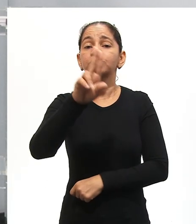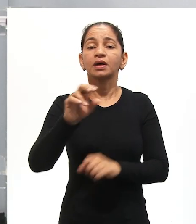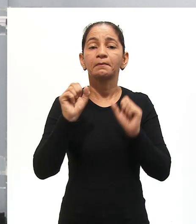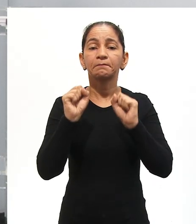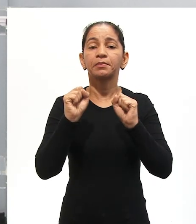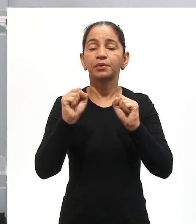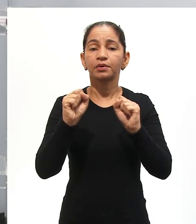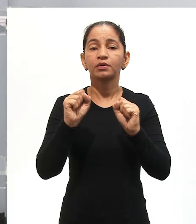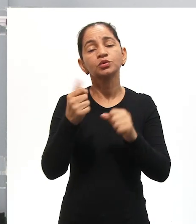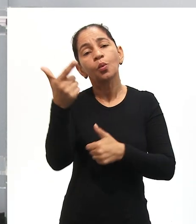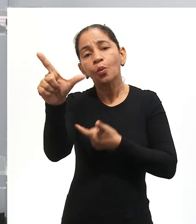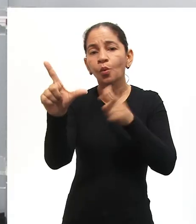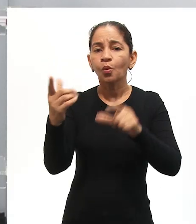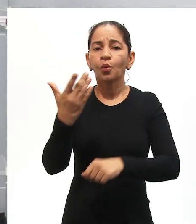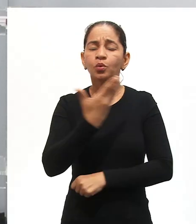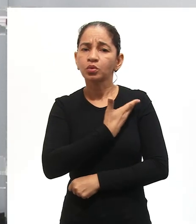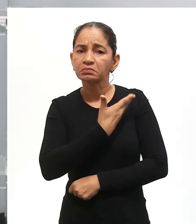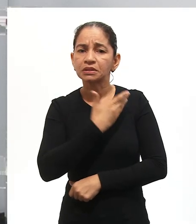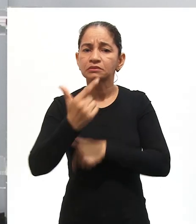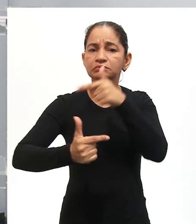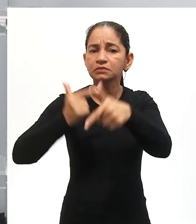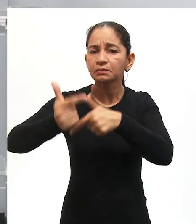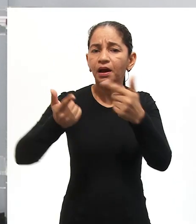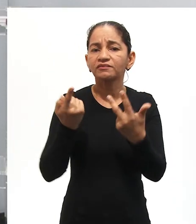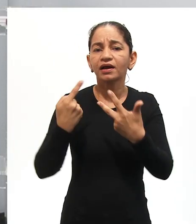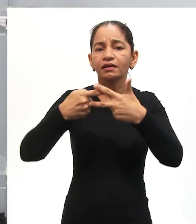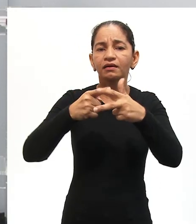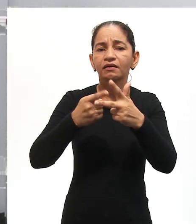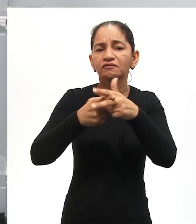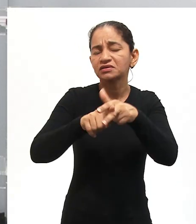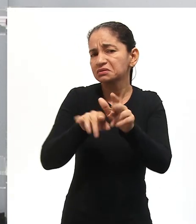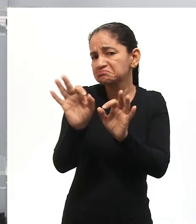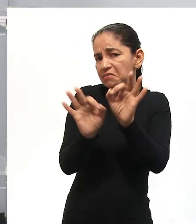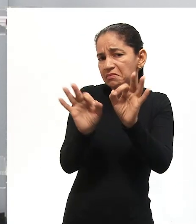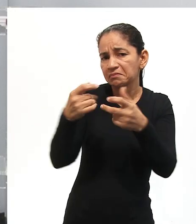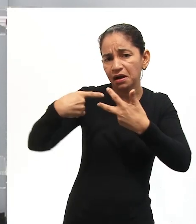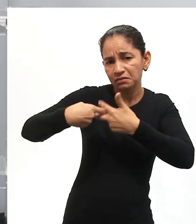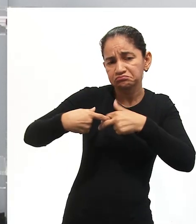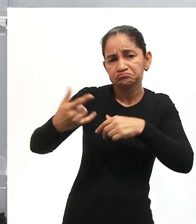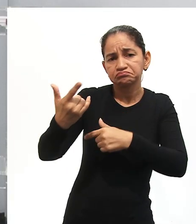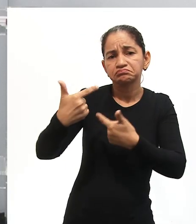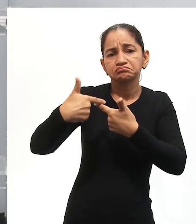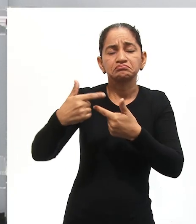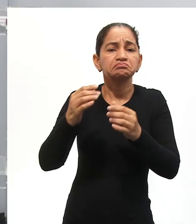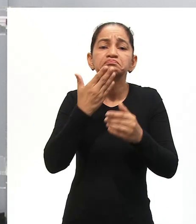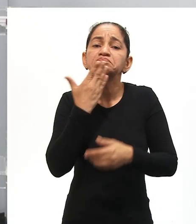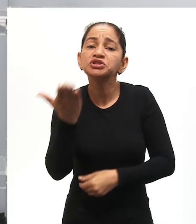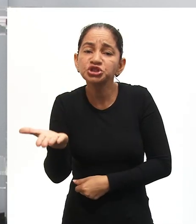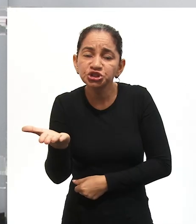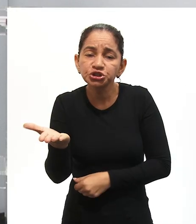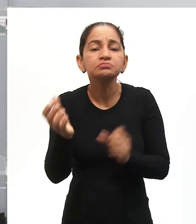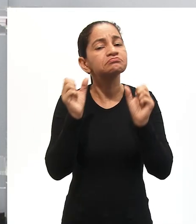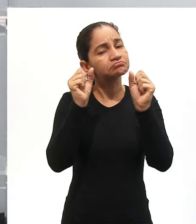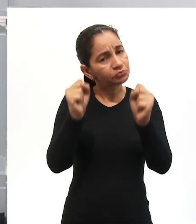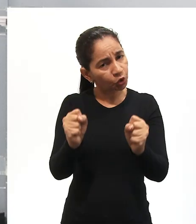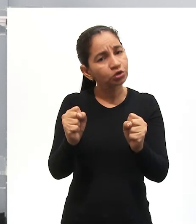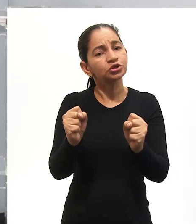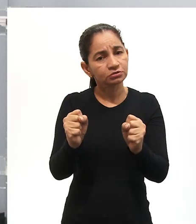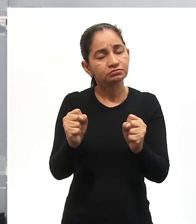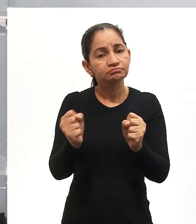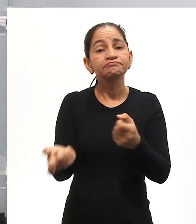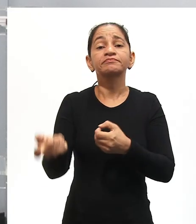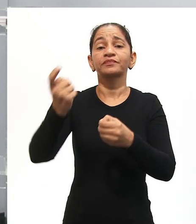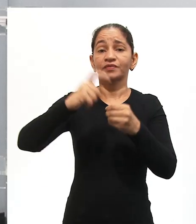para um outro colega que vai fazer a revisão dele, certo? E no momento que ele fizer a revisão, ele vai